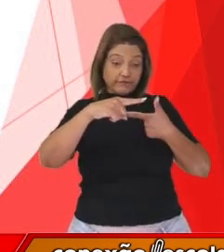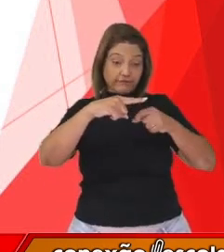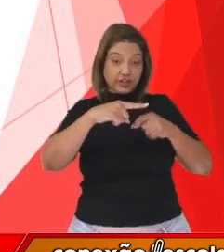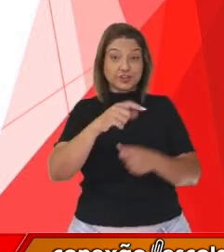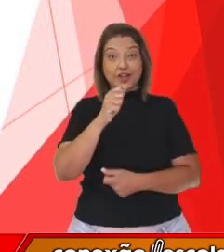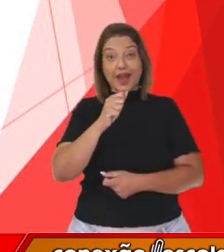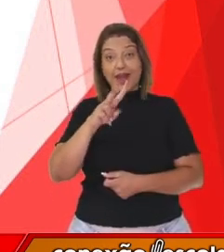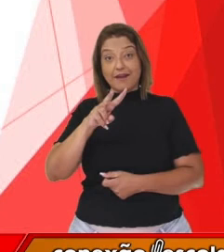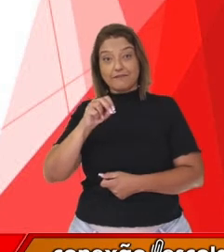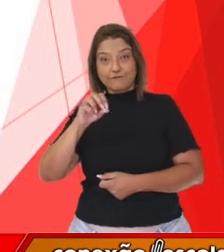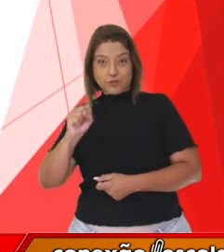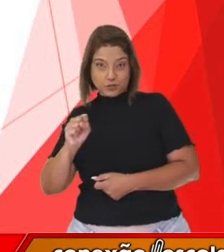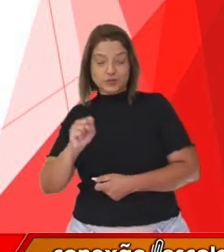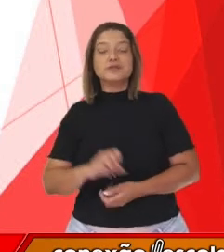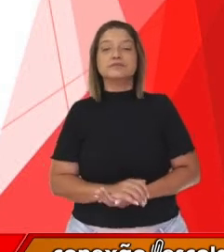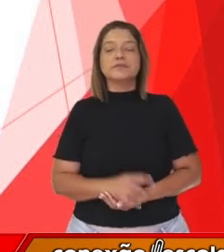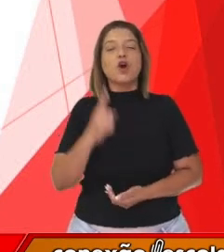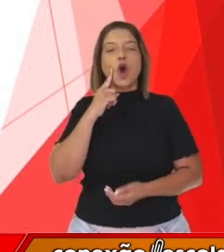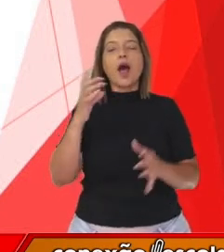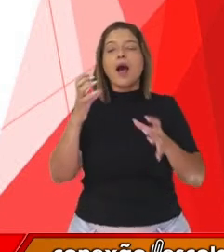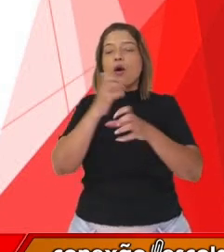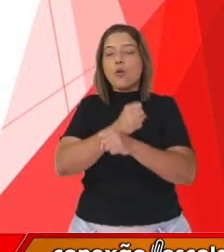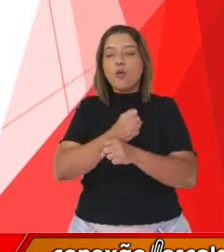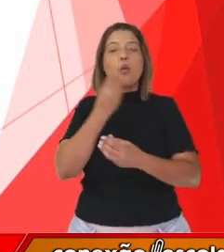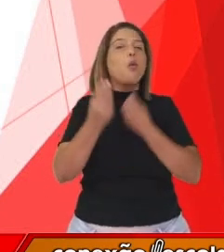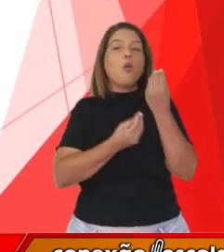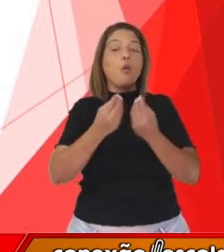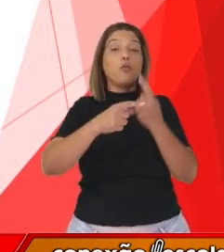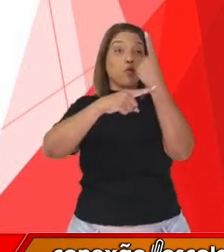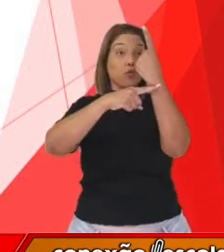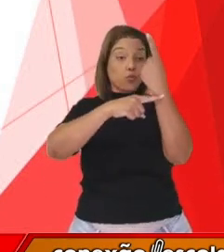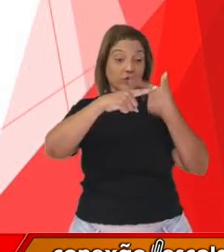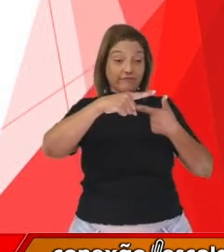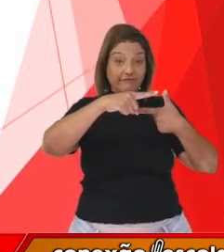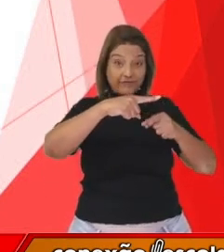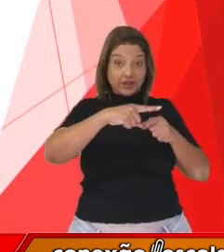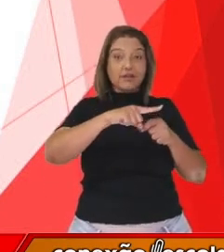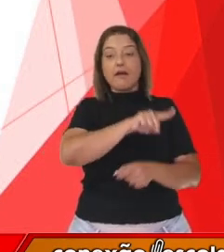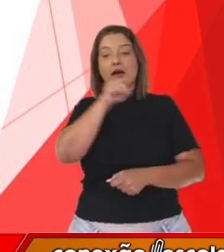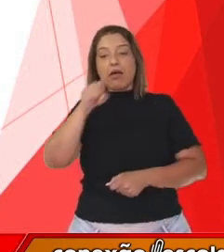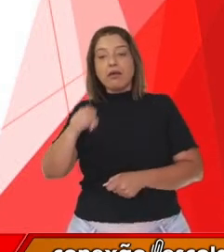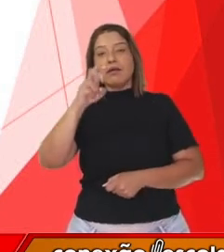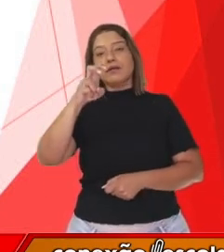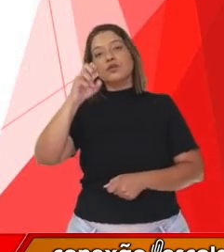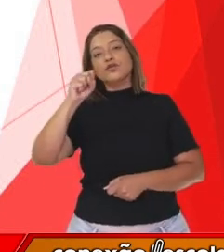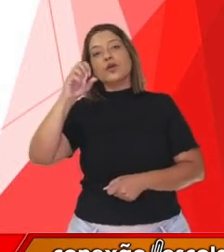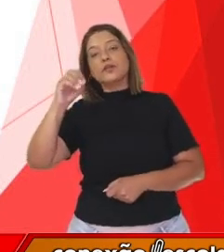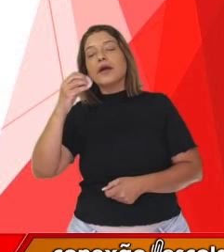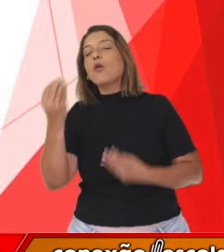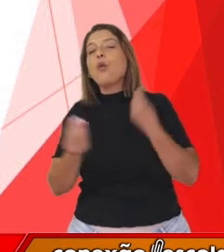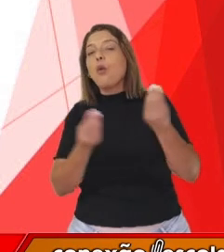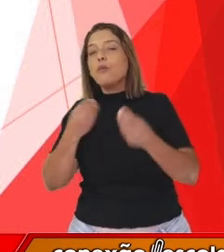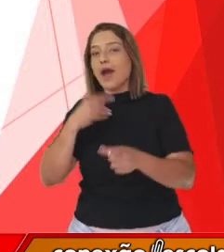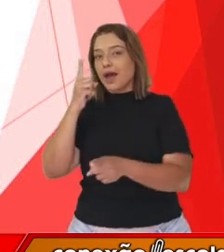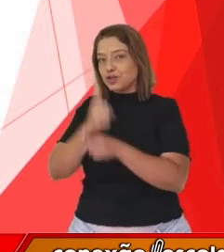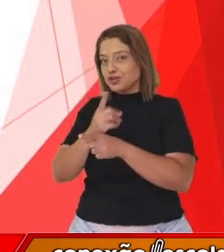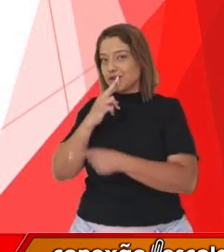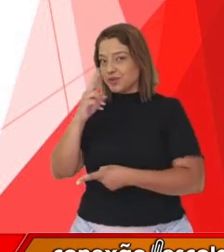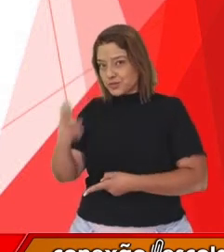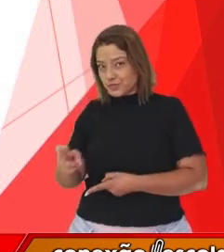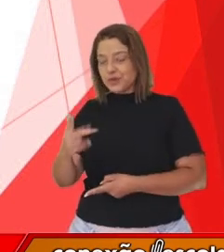1/20. Basta calcular 1/20 de 580. Ou seja, vamos